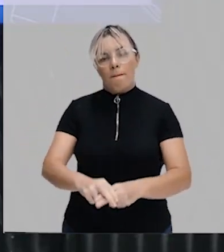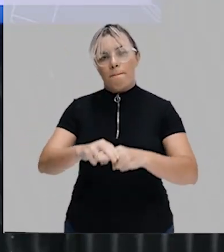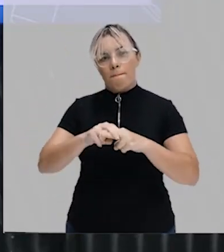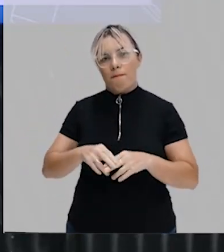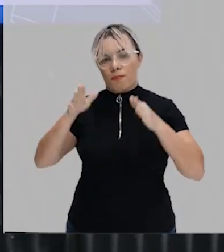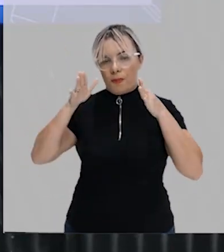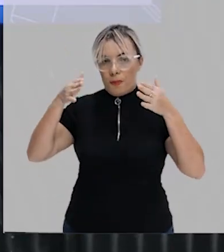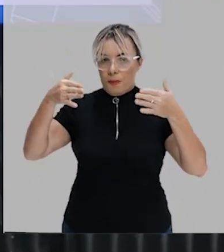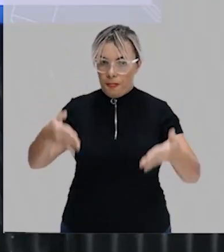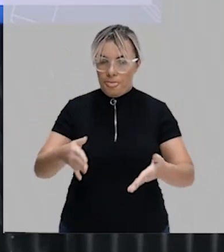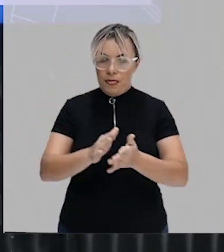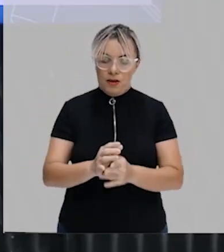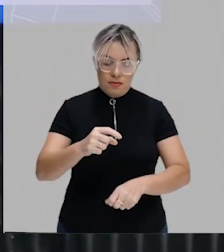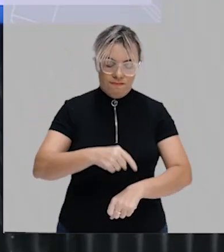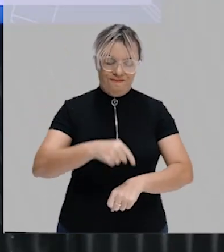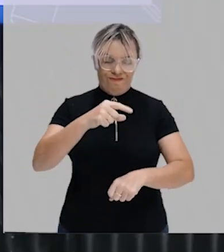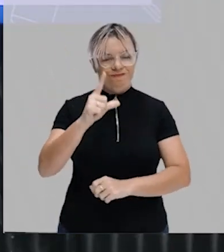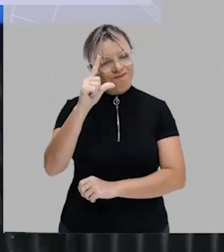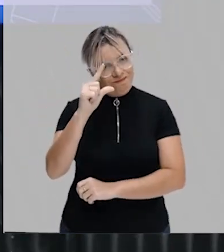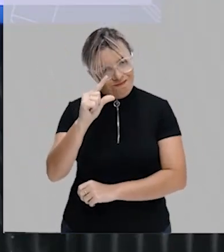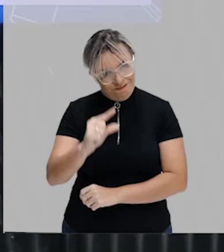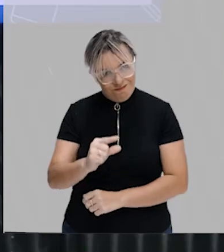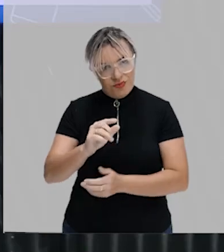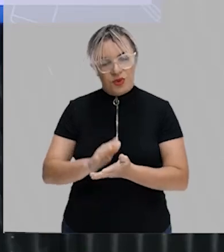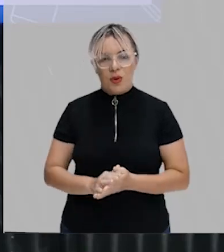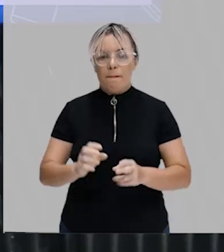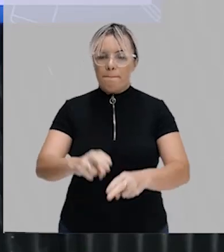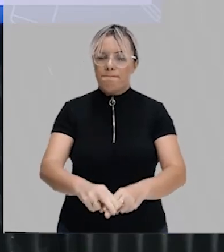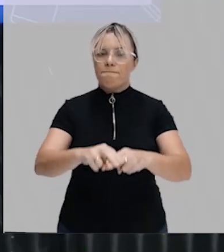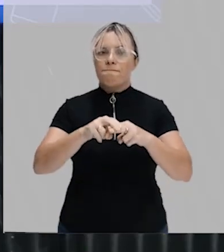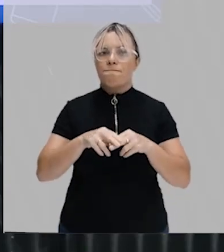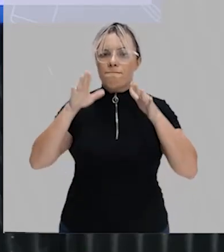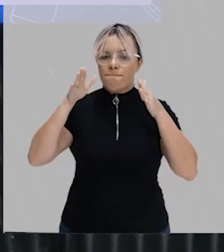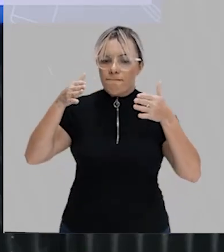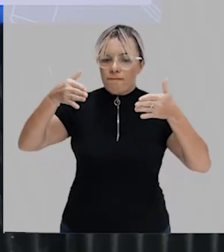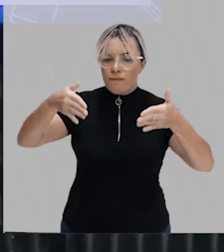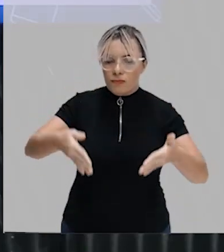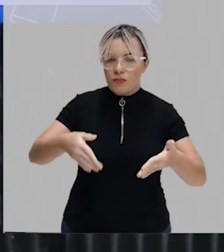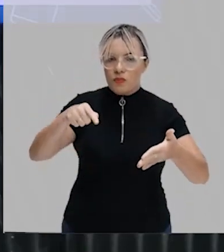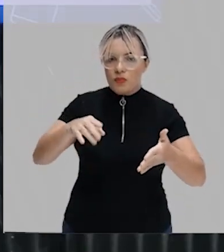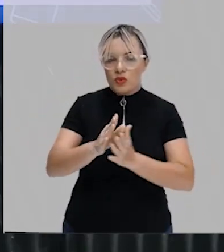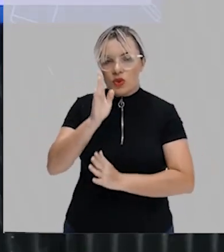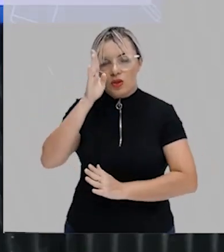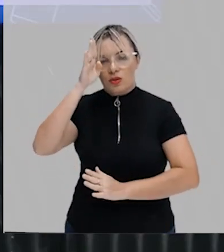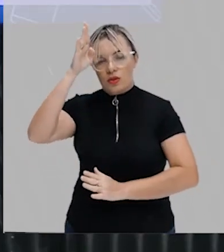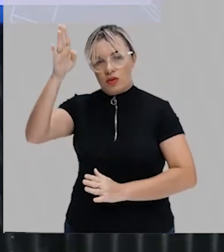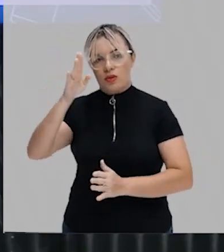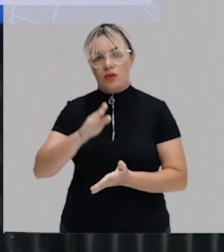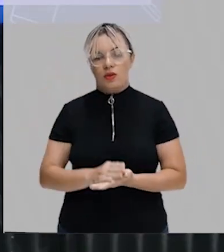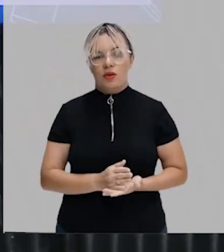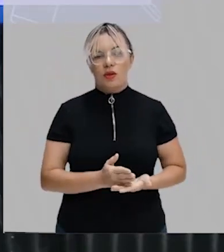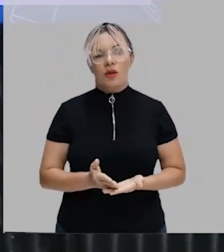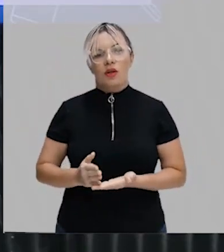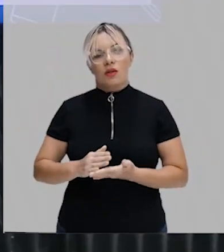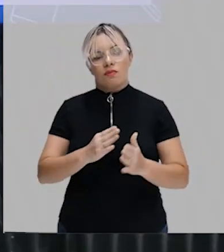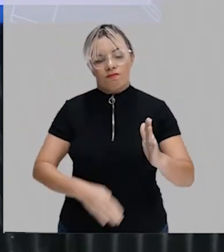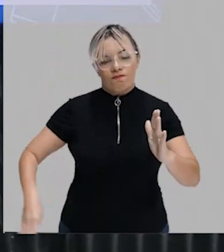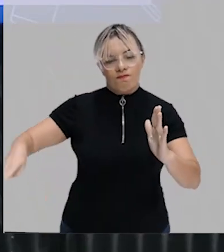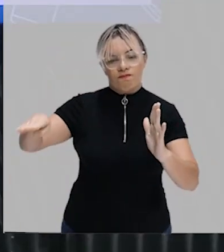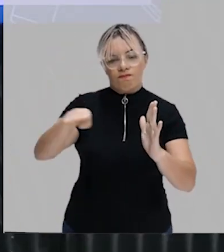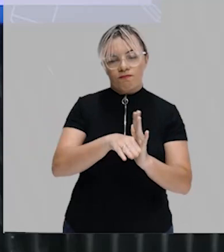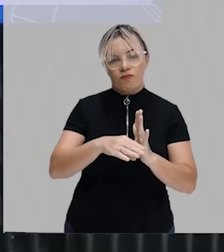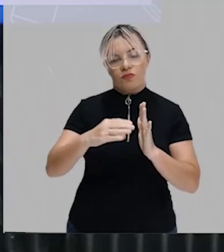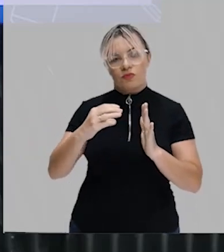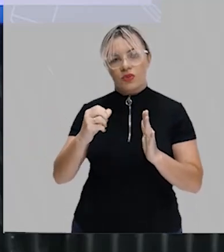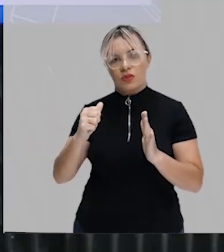por conta do tempo da aula, o nosso foco vai pegar principalmente aqui a chegada de